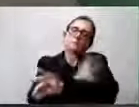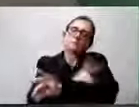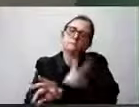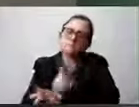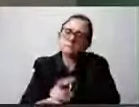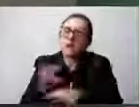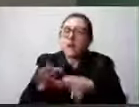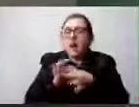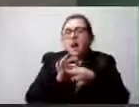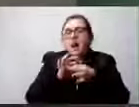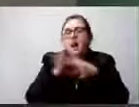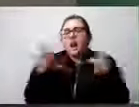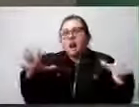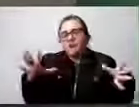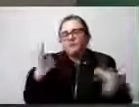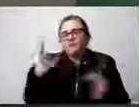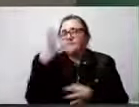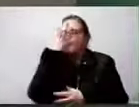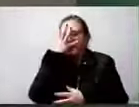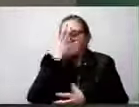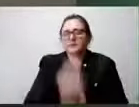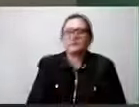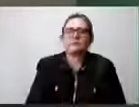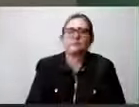de condições de mascaramentos.